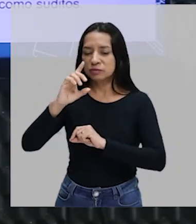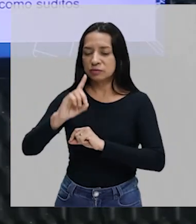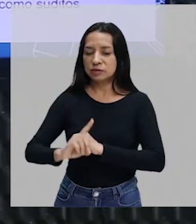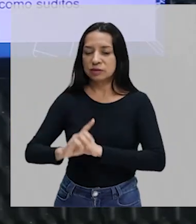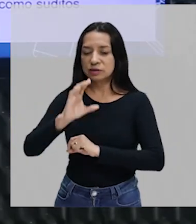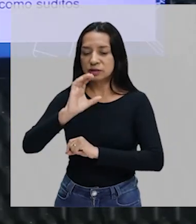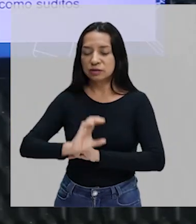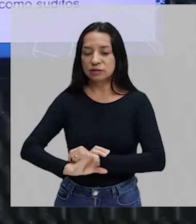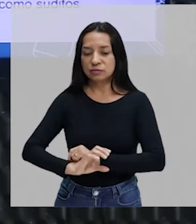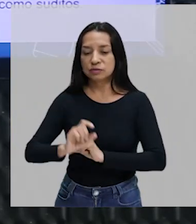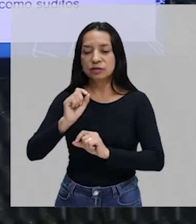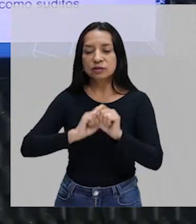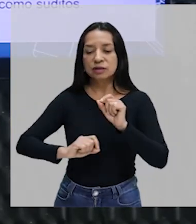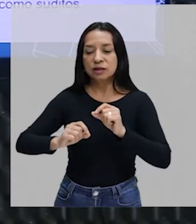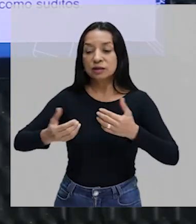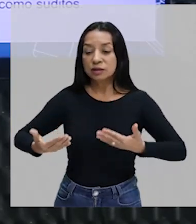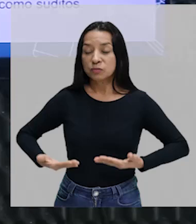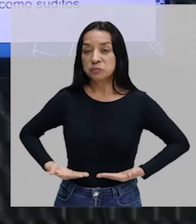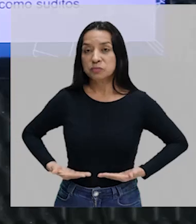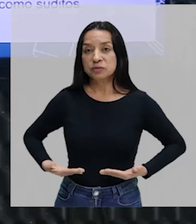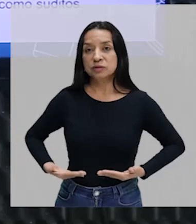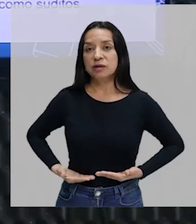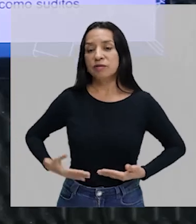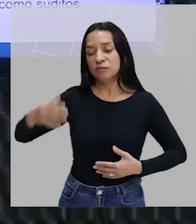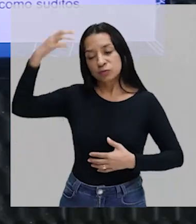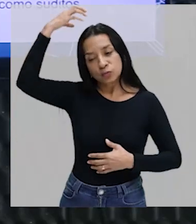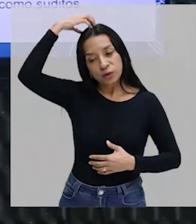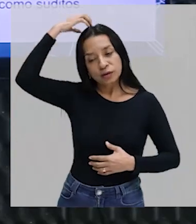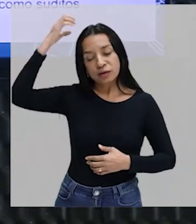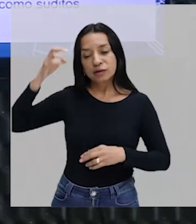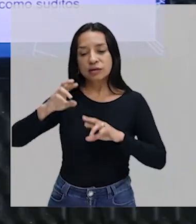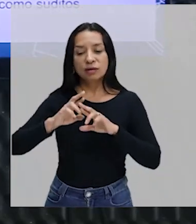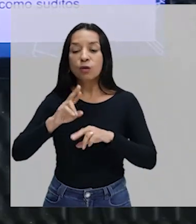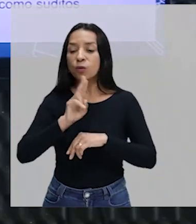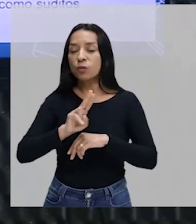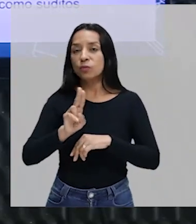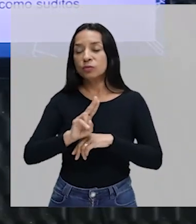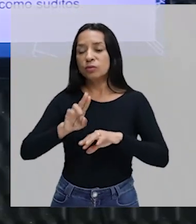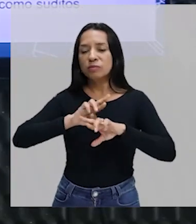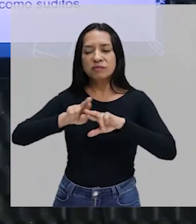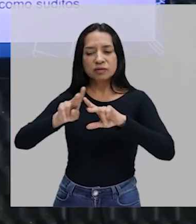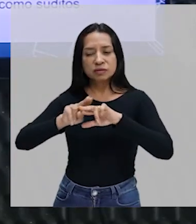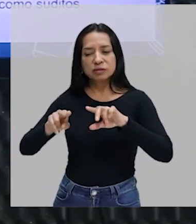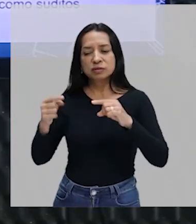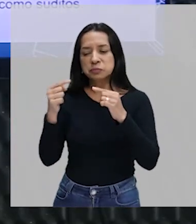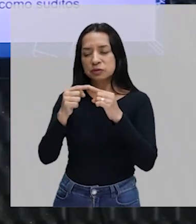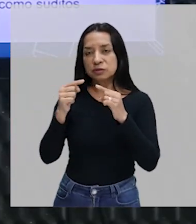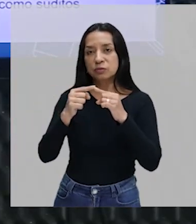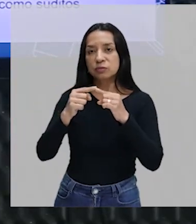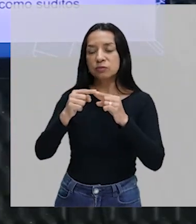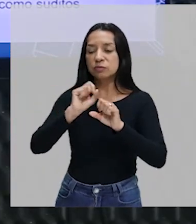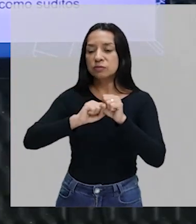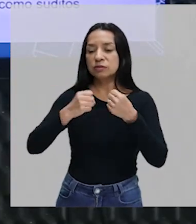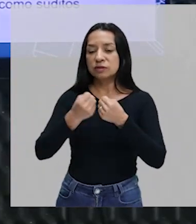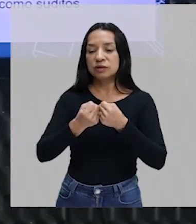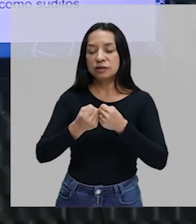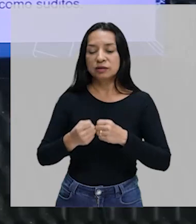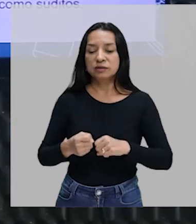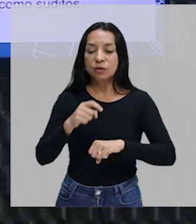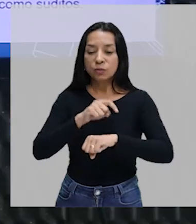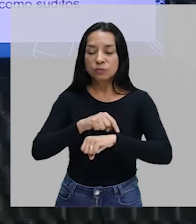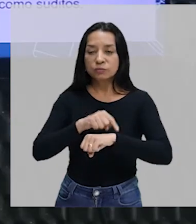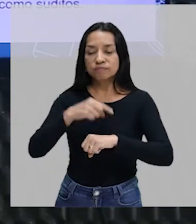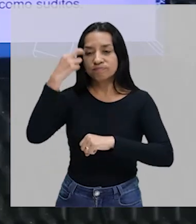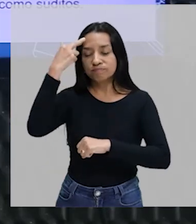os súditos do faraó. E aí o nome vai variando de acordo com a sociedade, com a época histórica também.